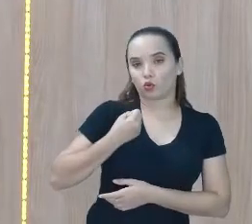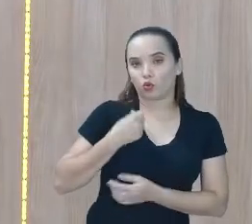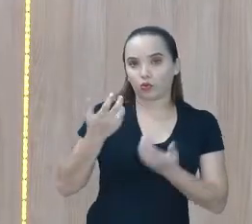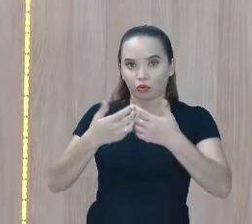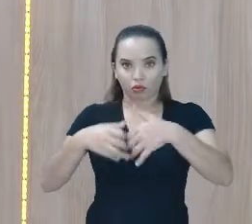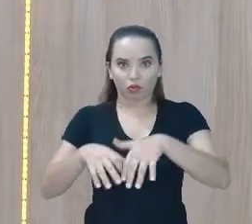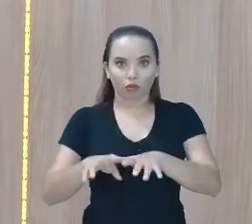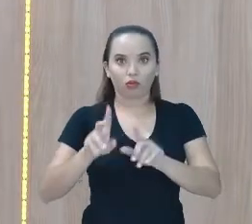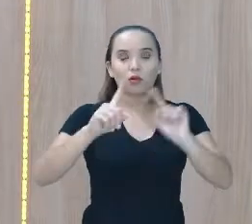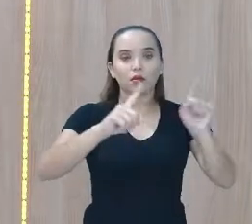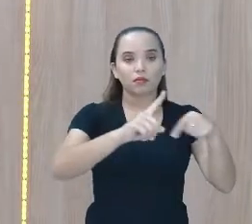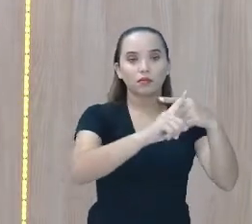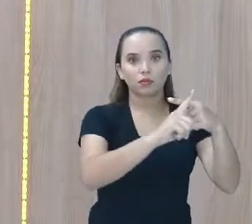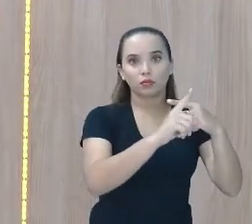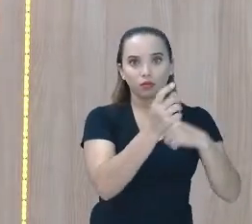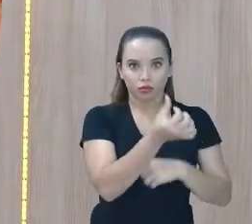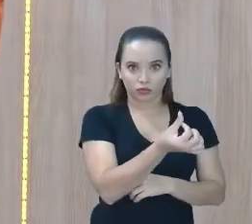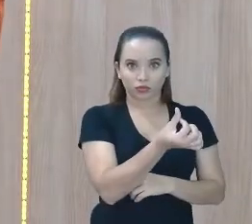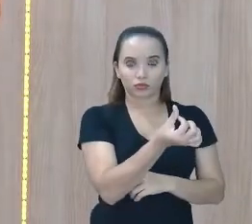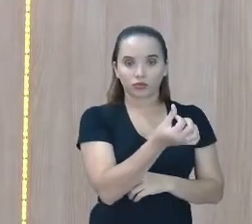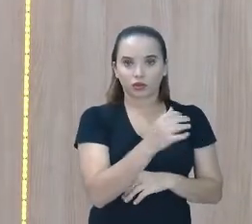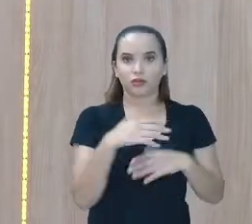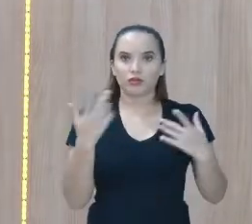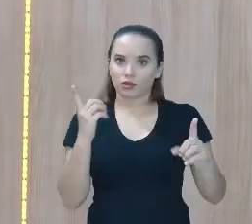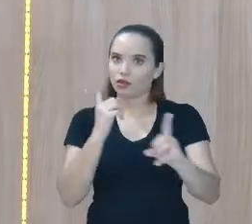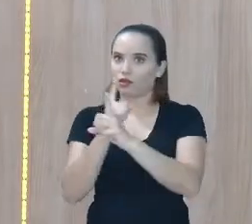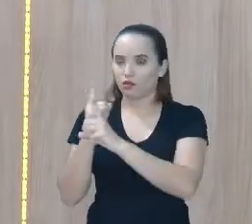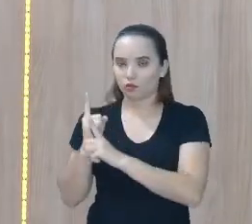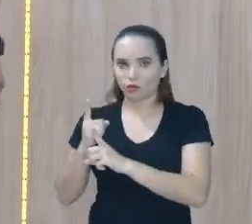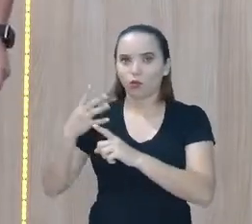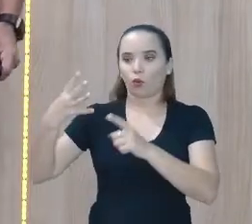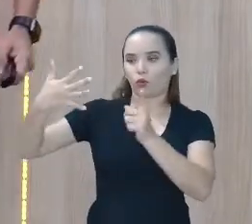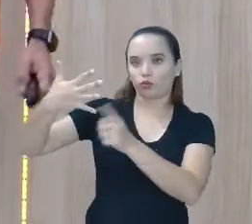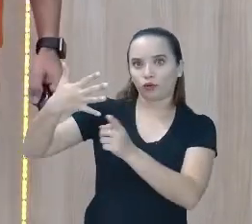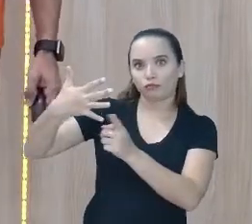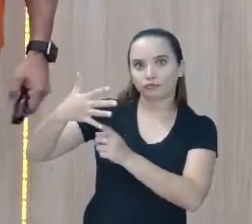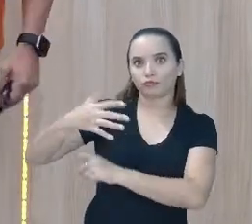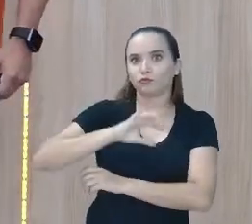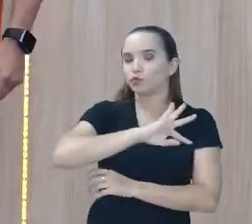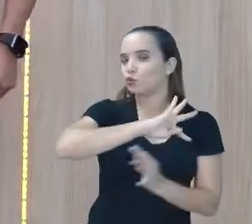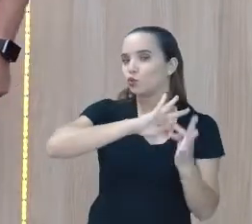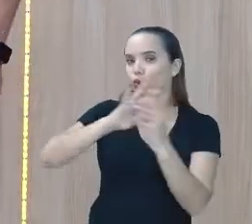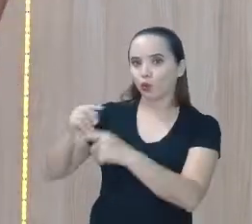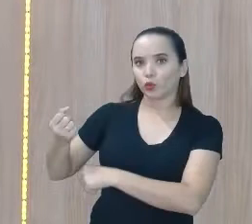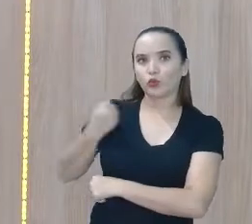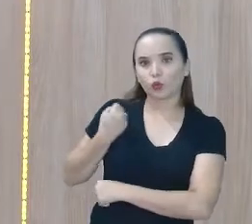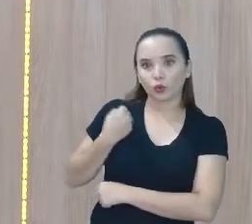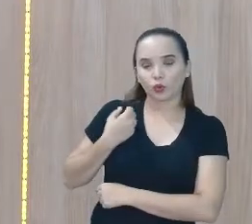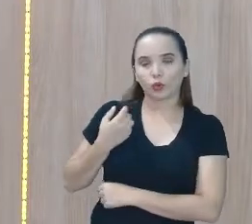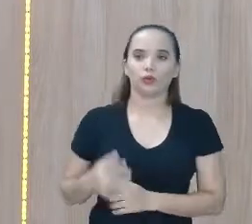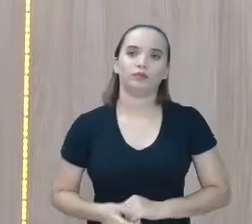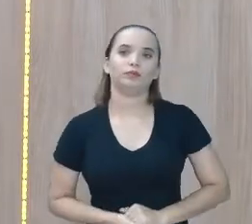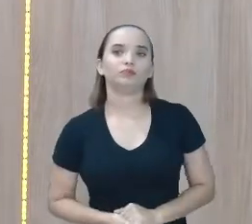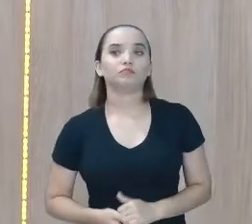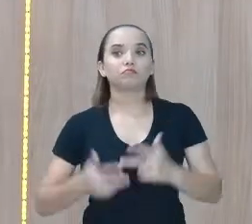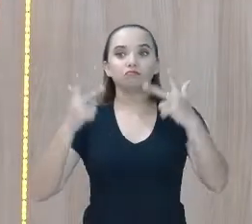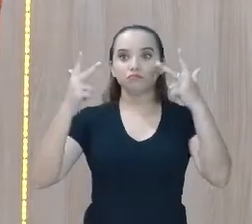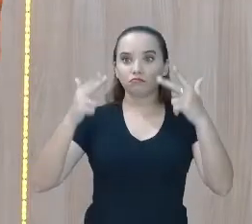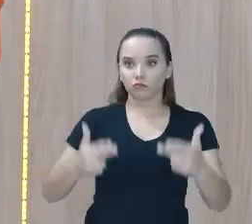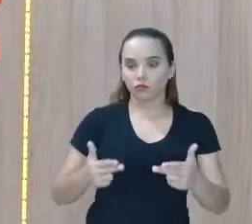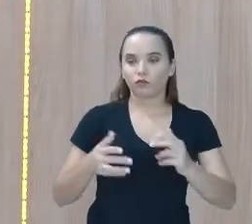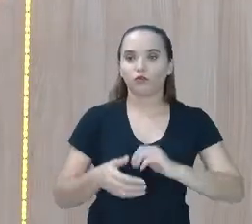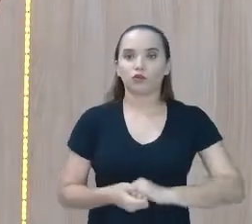E multiplicando por 6 e aí eu encontro os valores da última linha, certo? A mesma coisa, o mesmo raciocínio